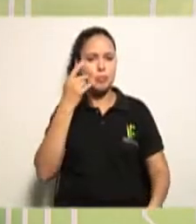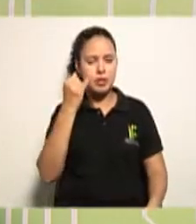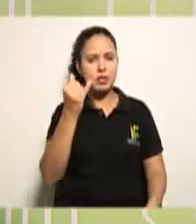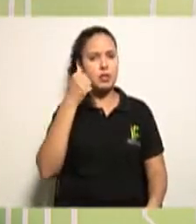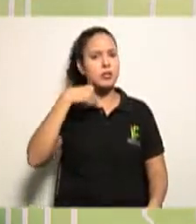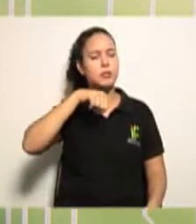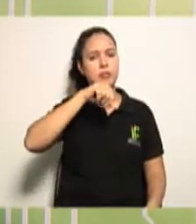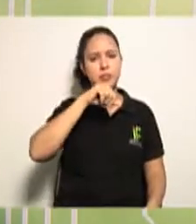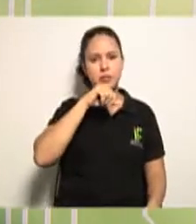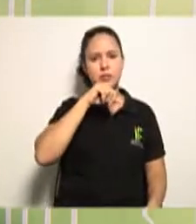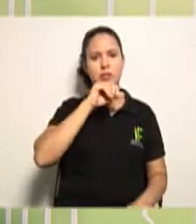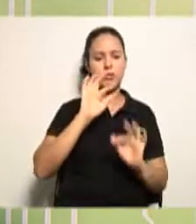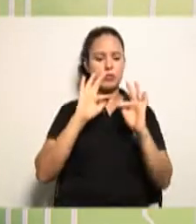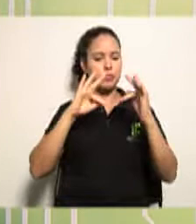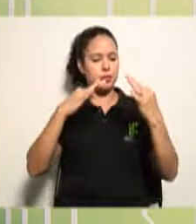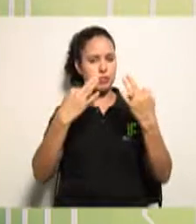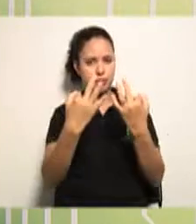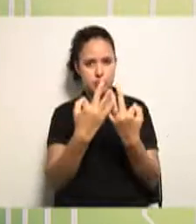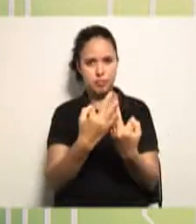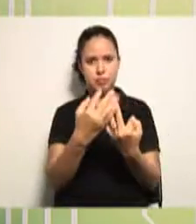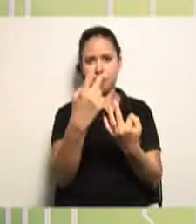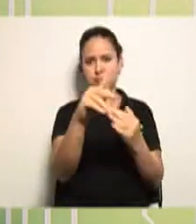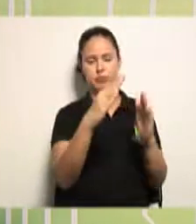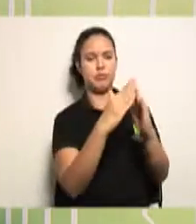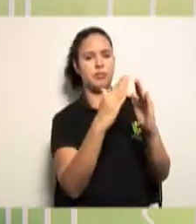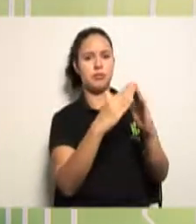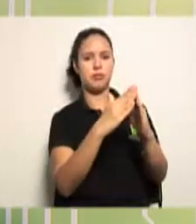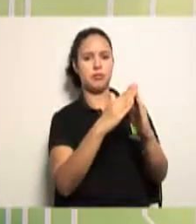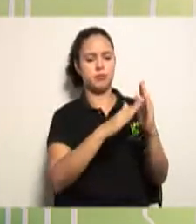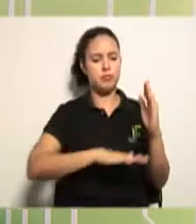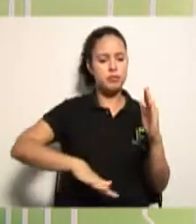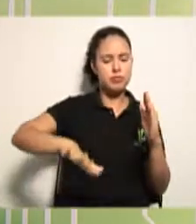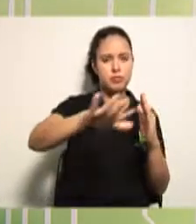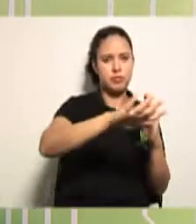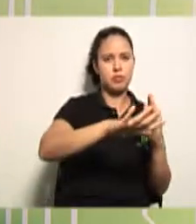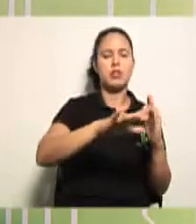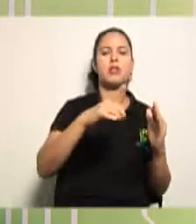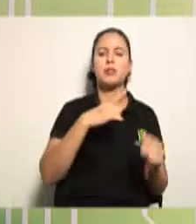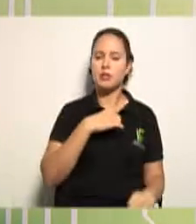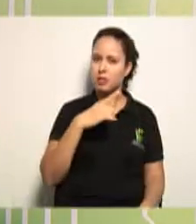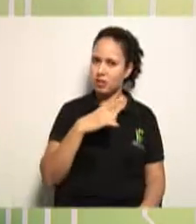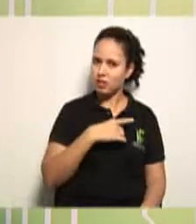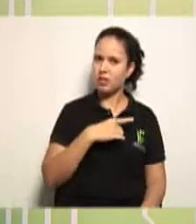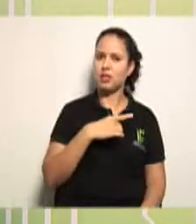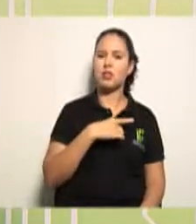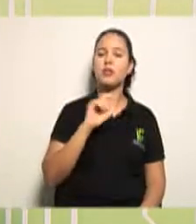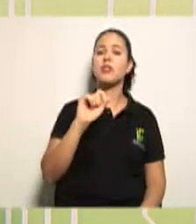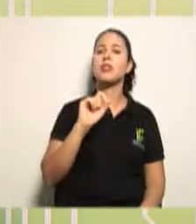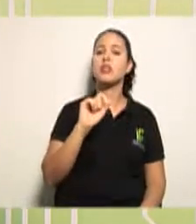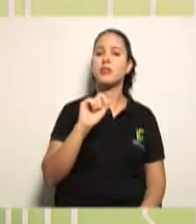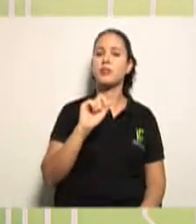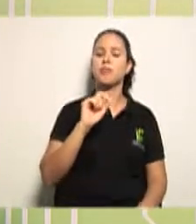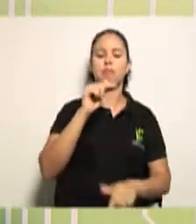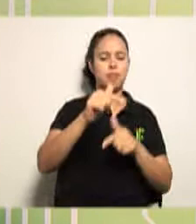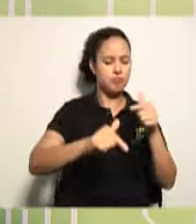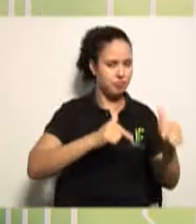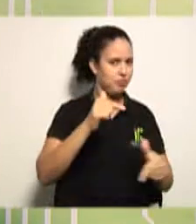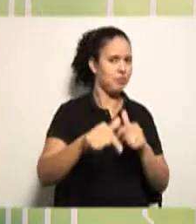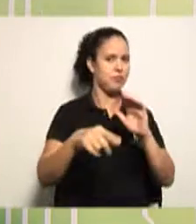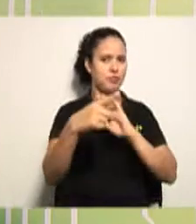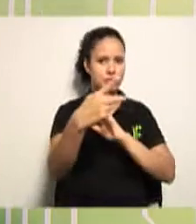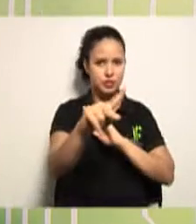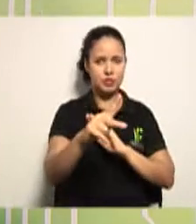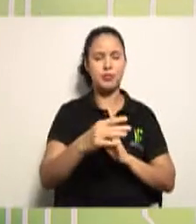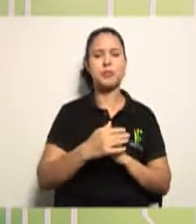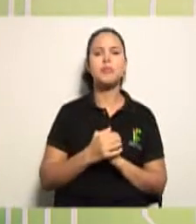mãe ou a sua família onde você mora, tem tarefas para você também. Então, você vai ter que administrar